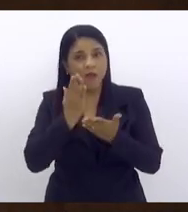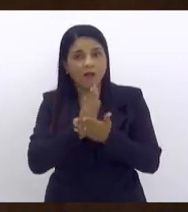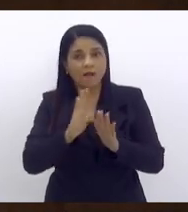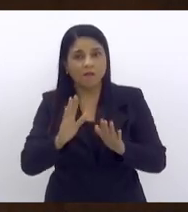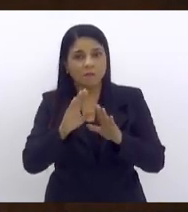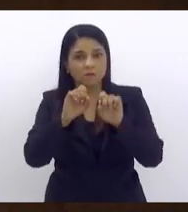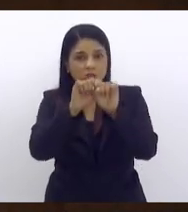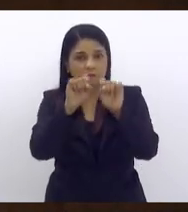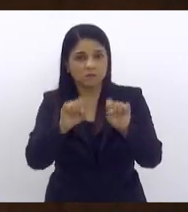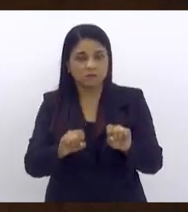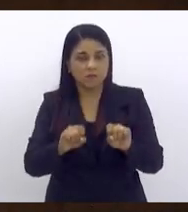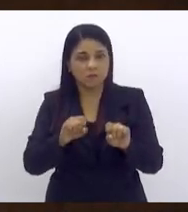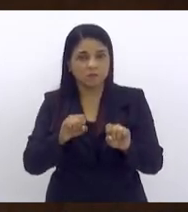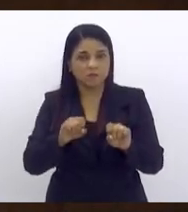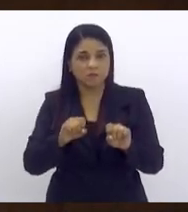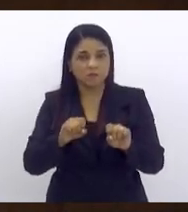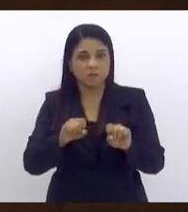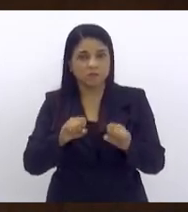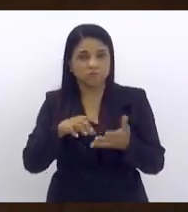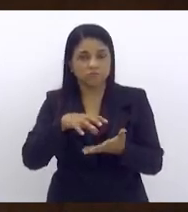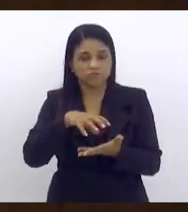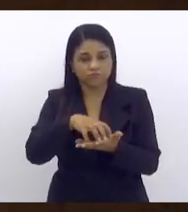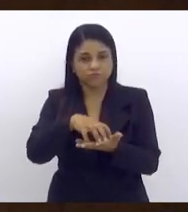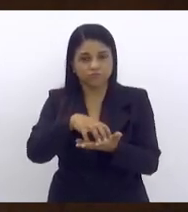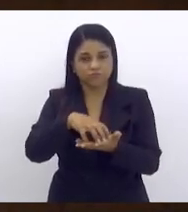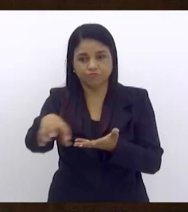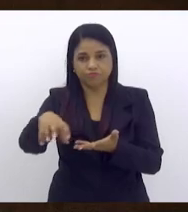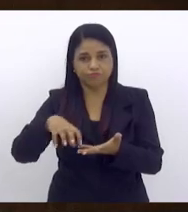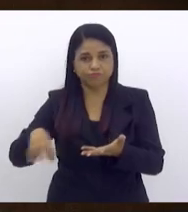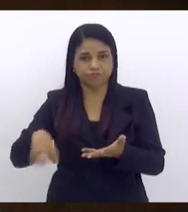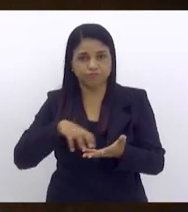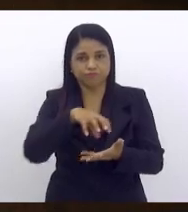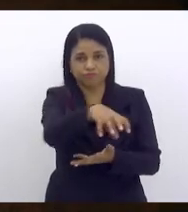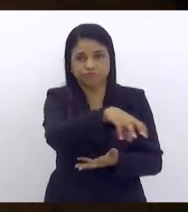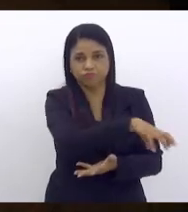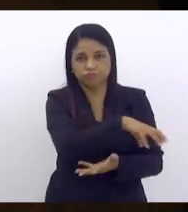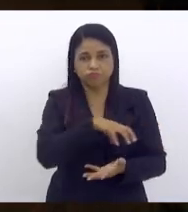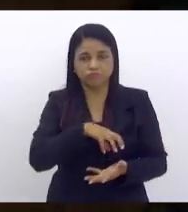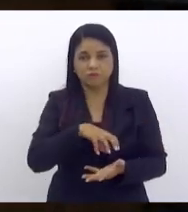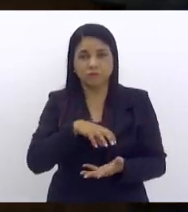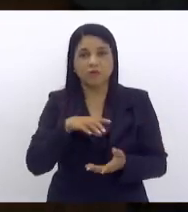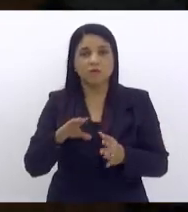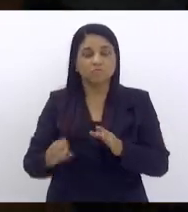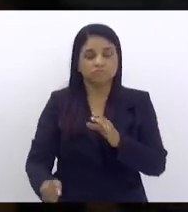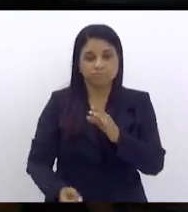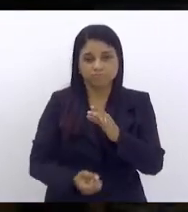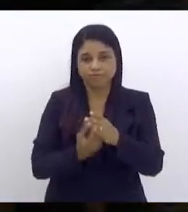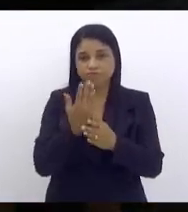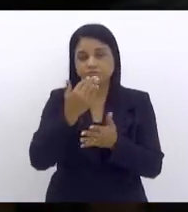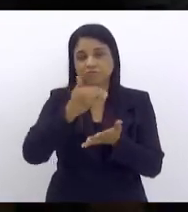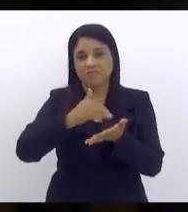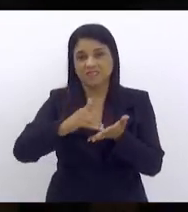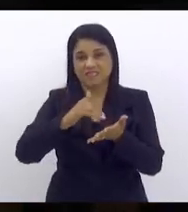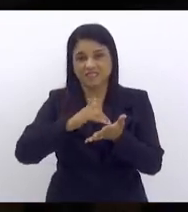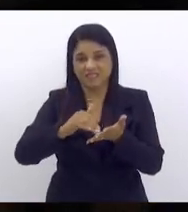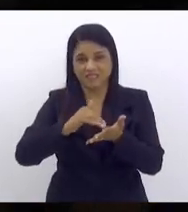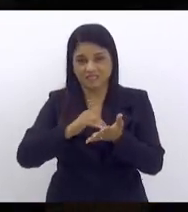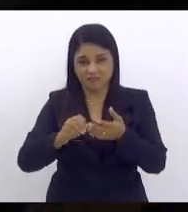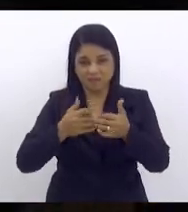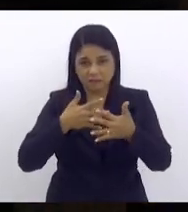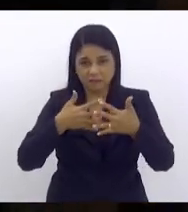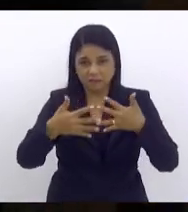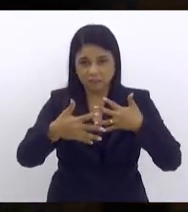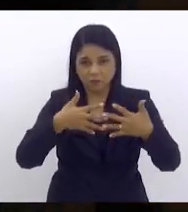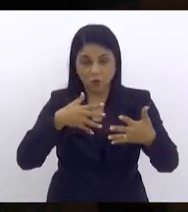de descentralizações. Nós vamos ter, em breve, uma secretaria transparente com todas as